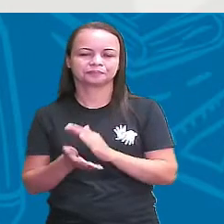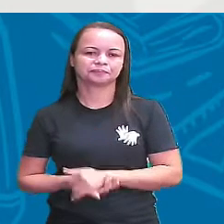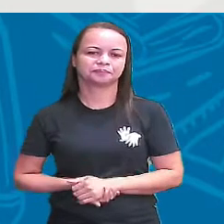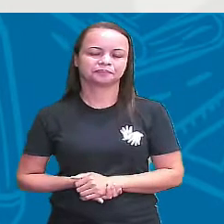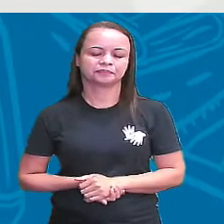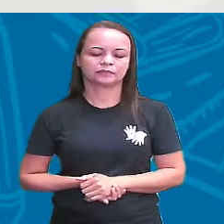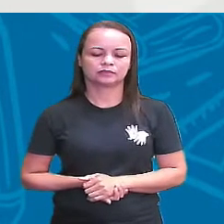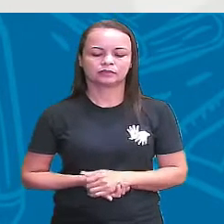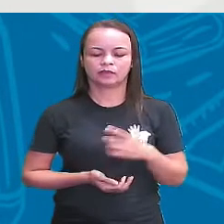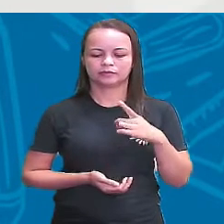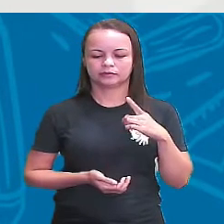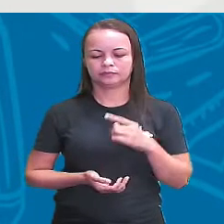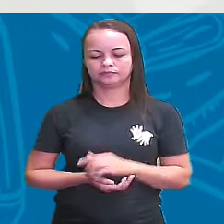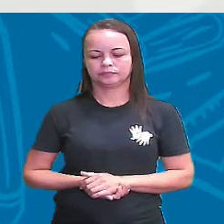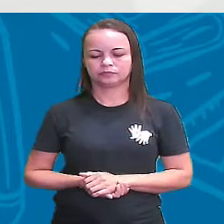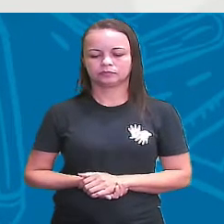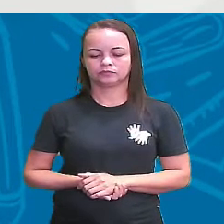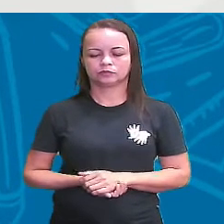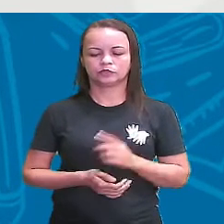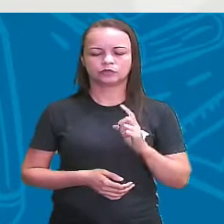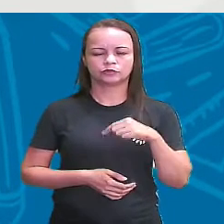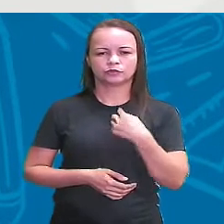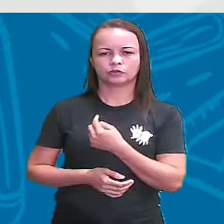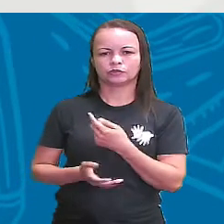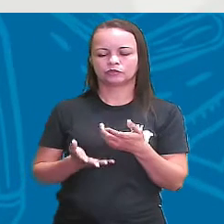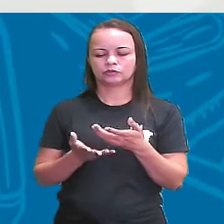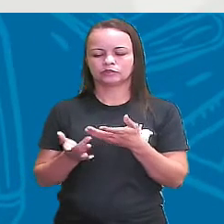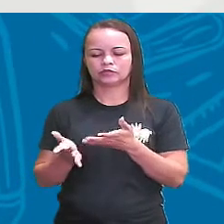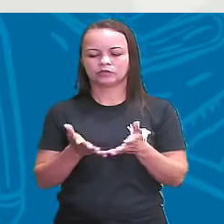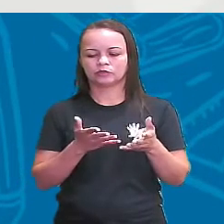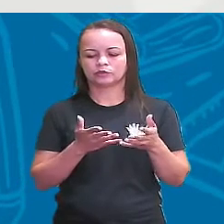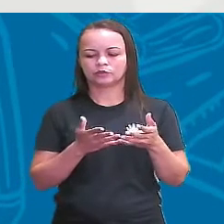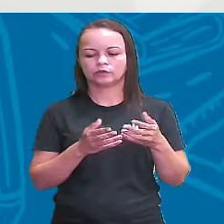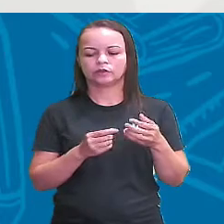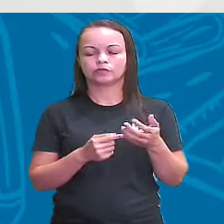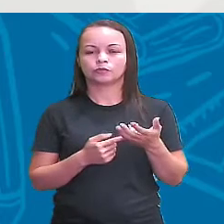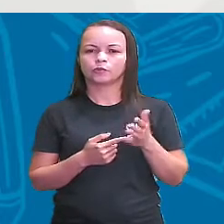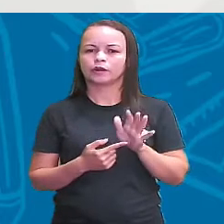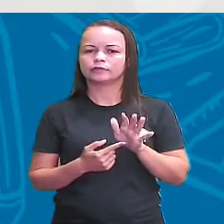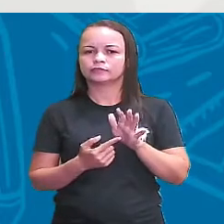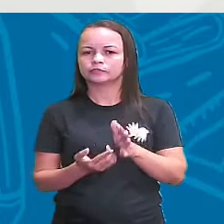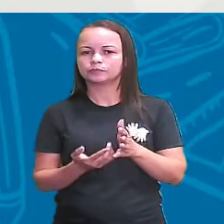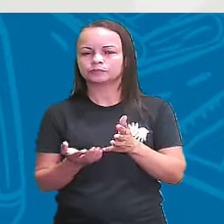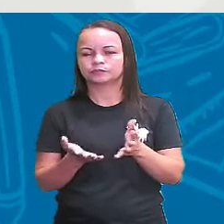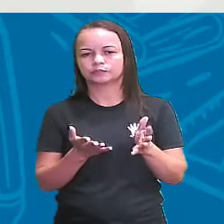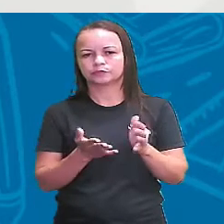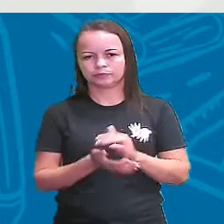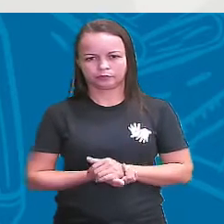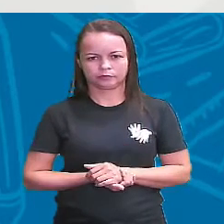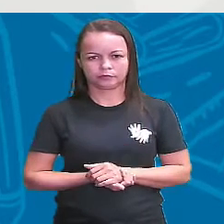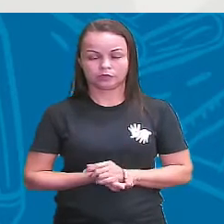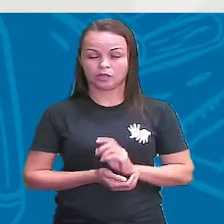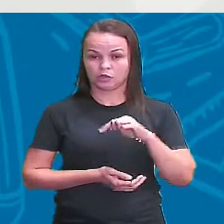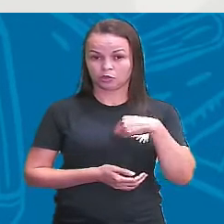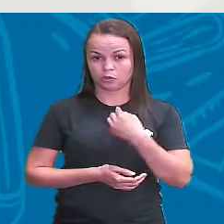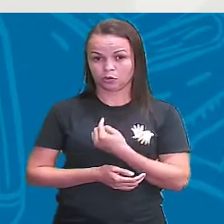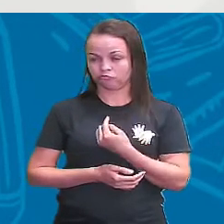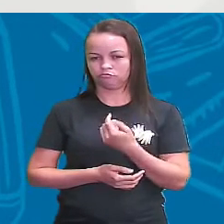nós temos, ó, nosotros no tenemos coche para prestarte. Nós não temos carro